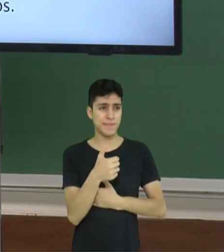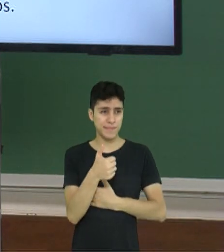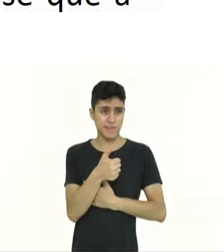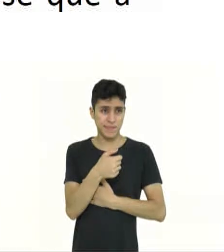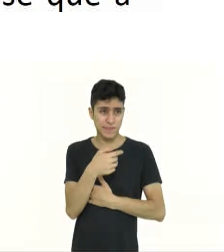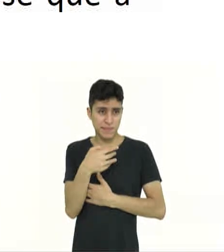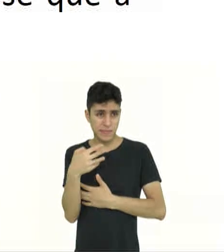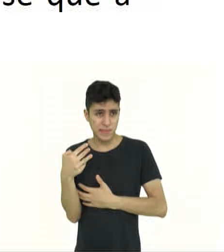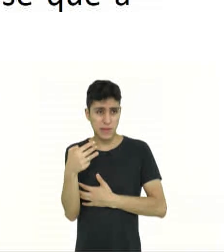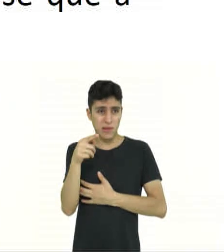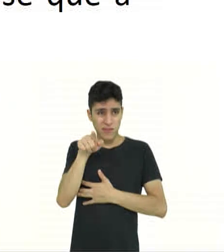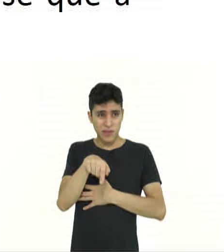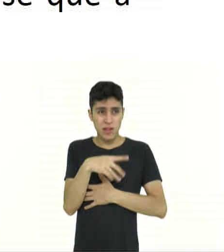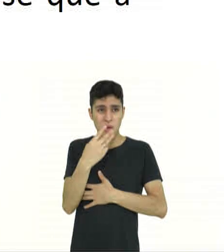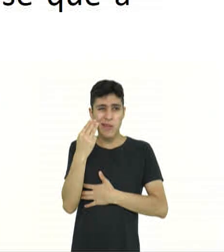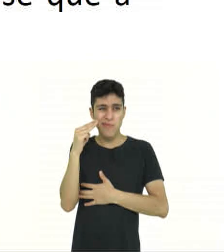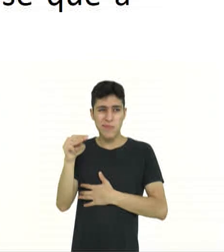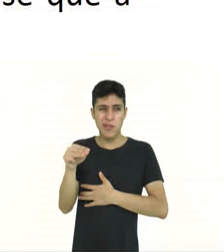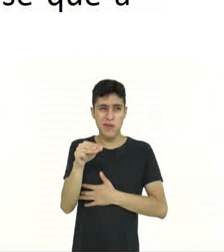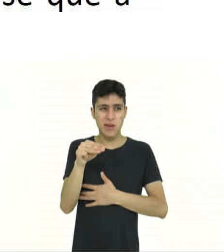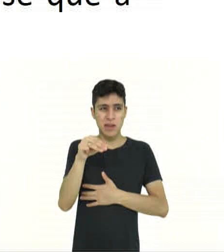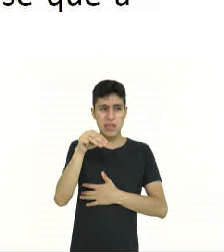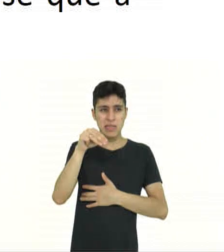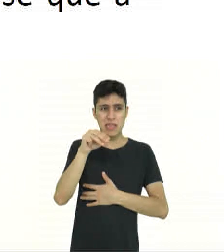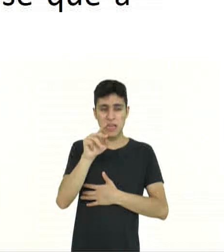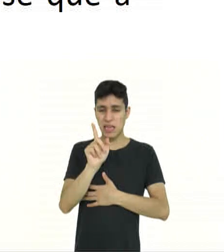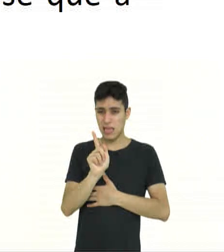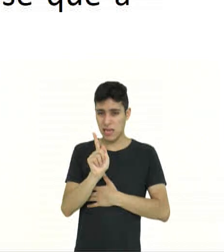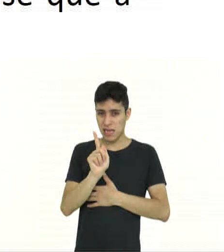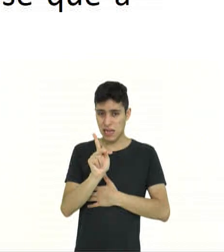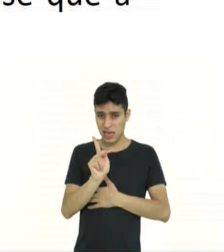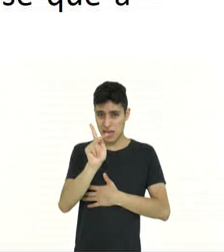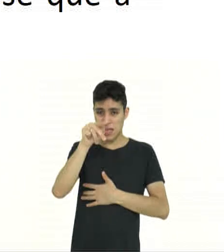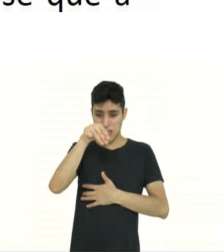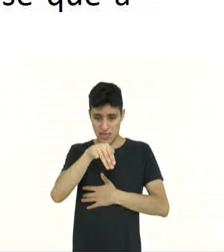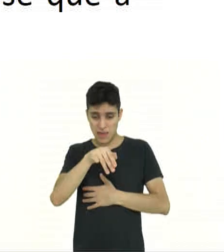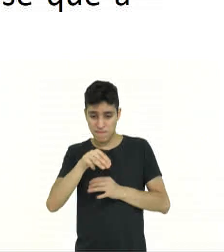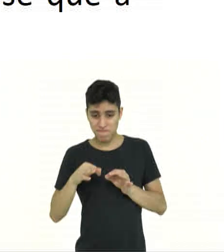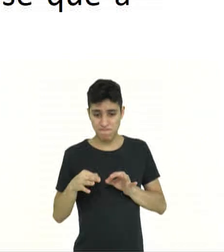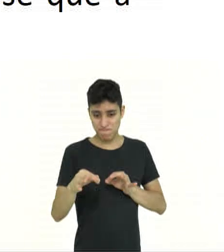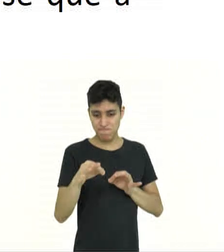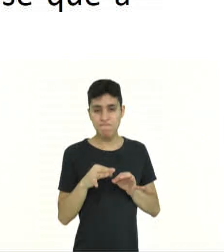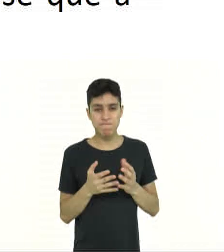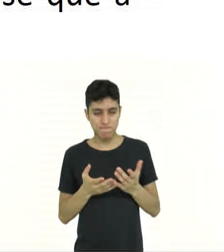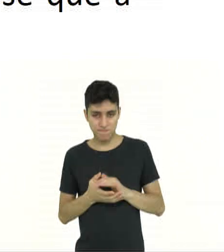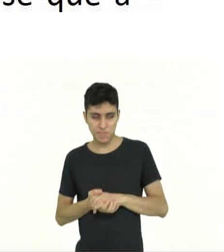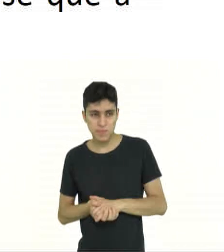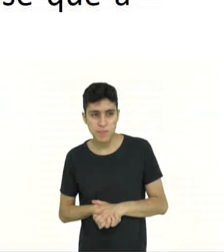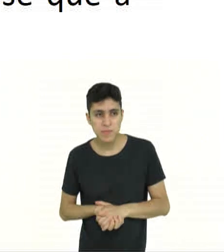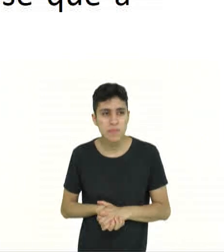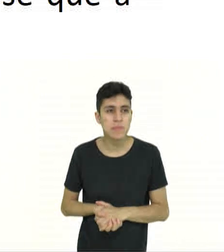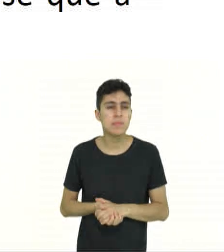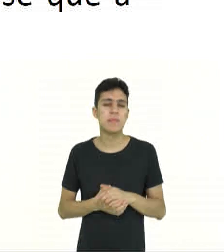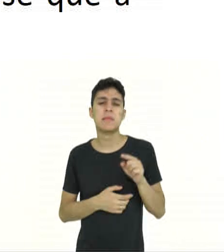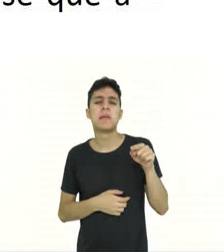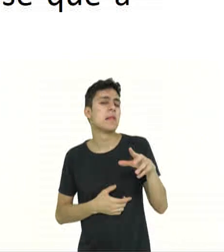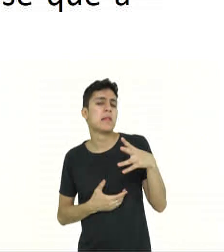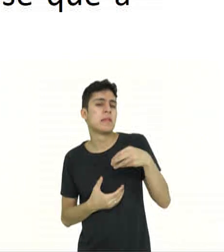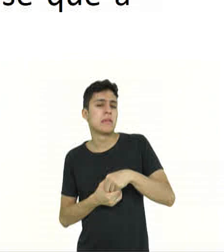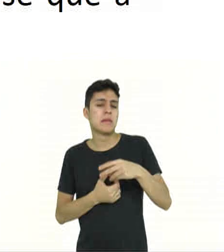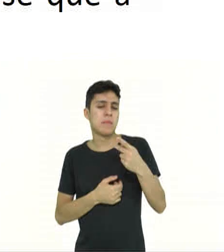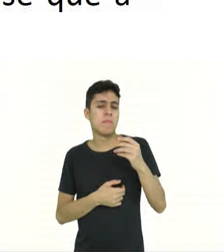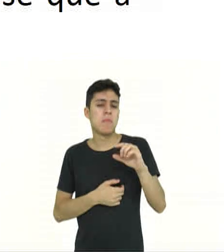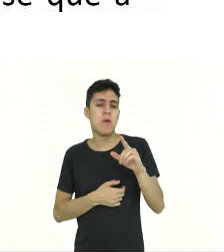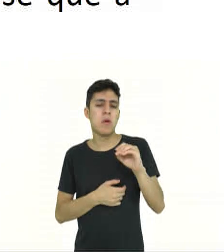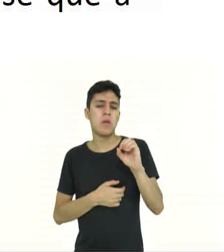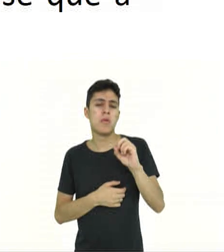milhões de metros quadrados aproximadamente, é o 4º maior continente, nós temos 6, do mundo. Nele se localiza o Polo Sul, que